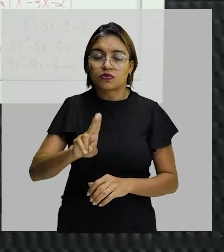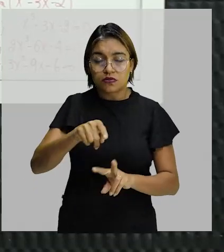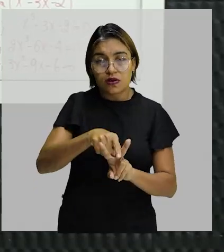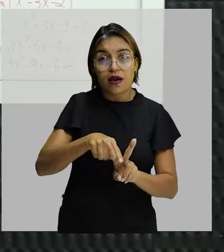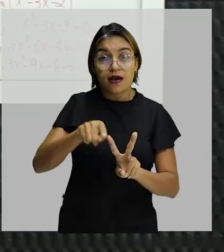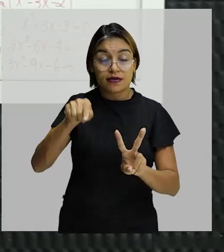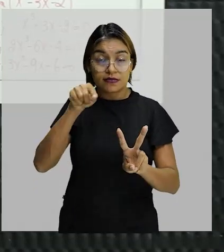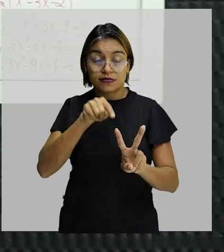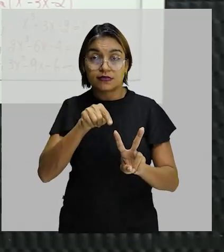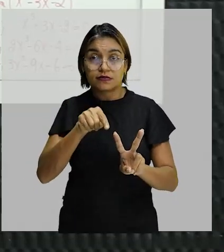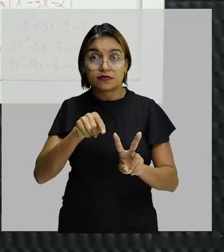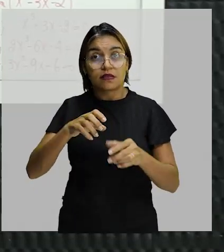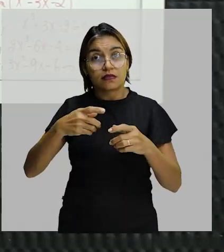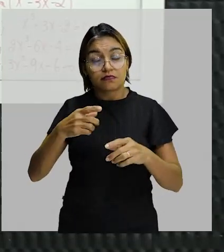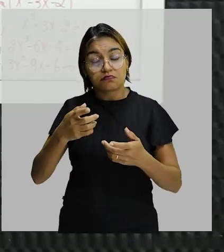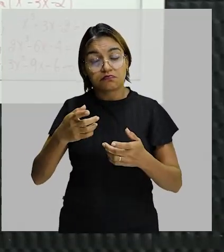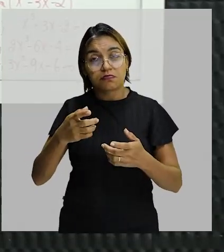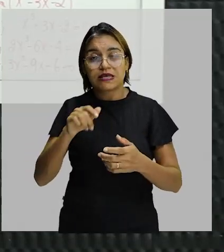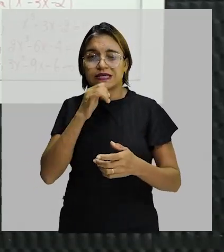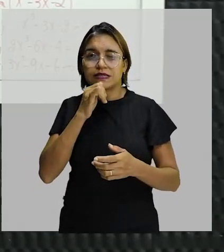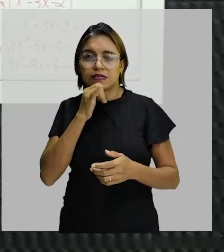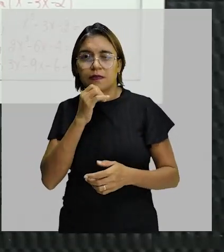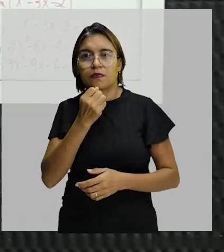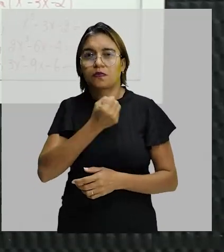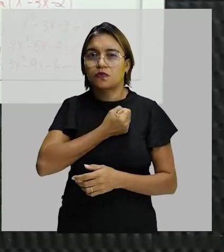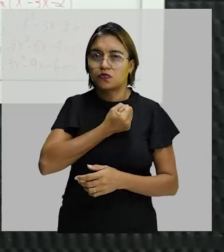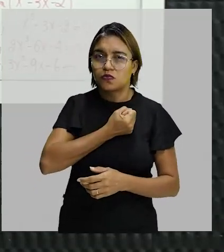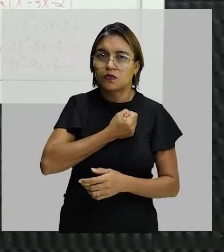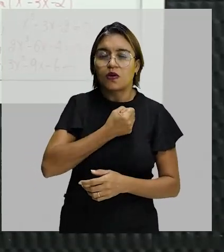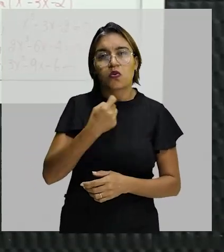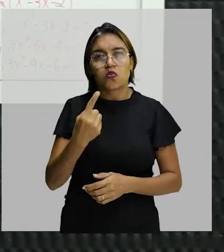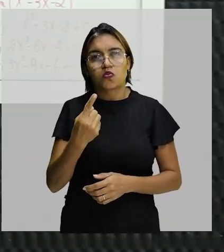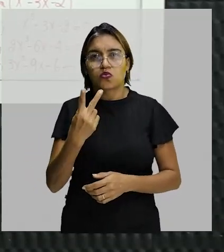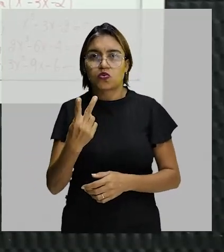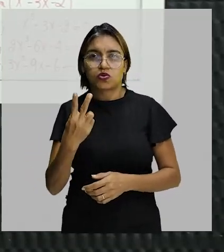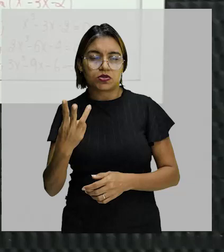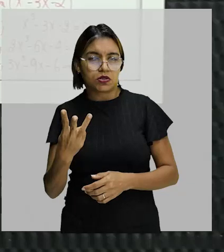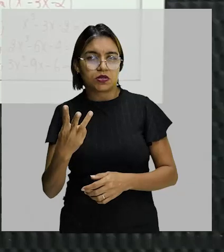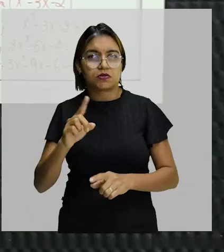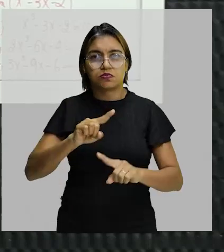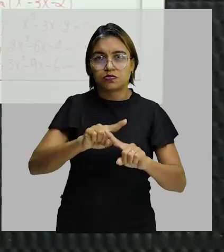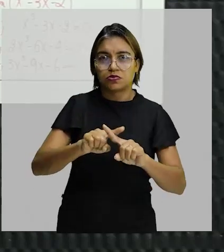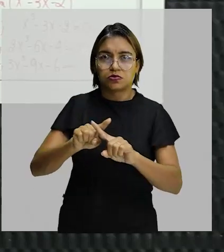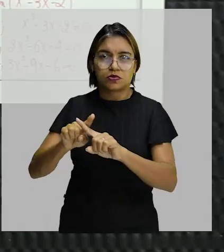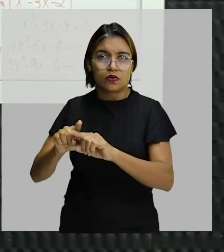depender do expoente. Então você tem um número que pode ter multiplicidade de 1, 2, 3 ou